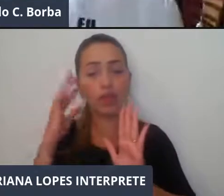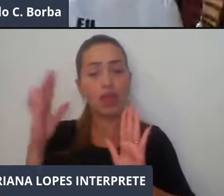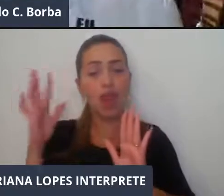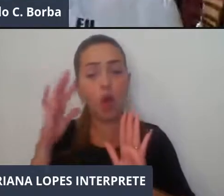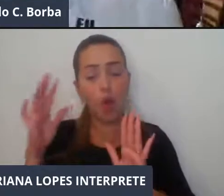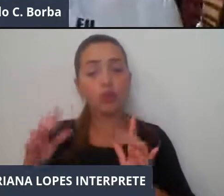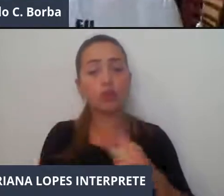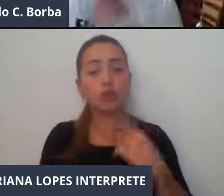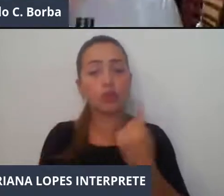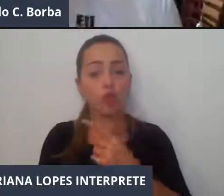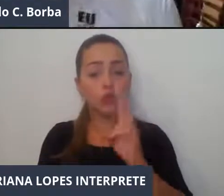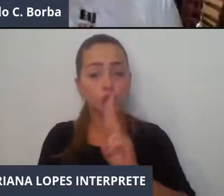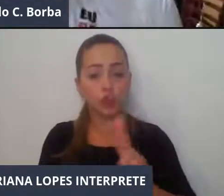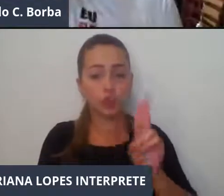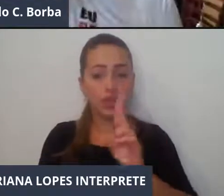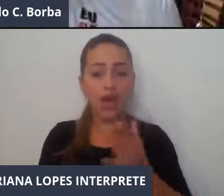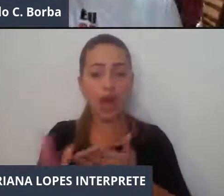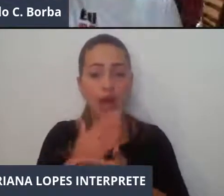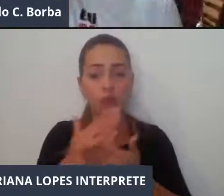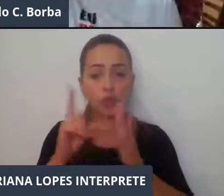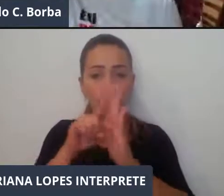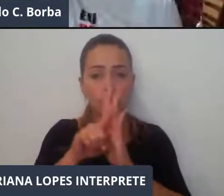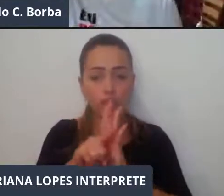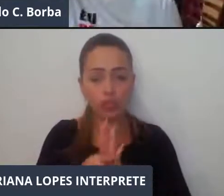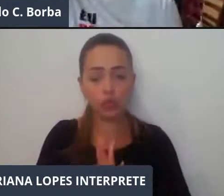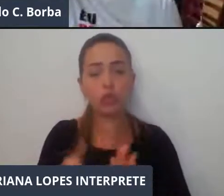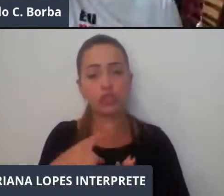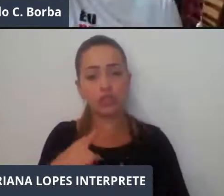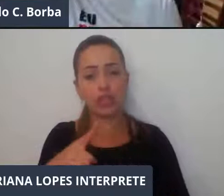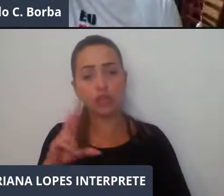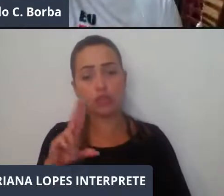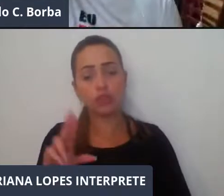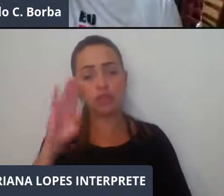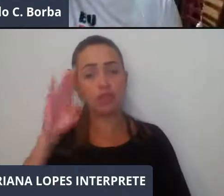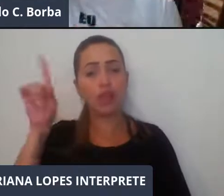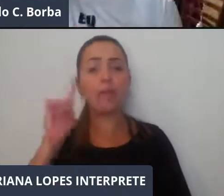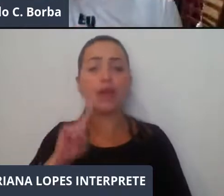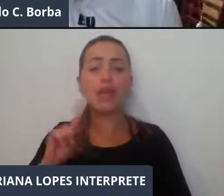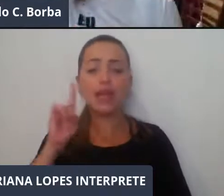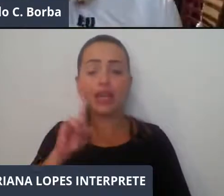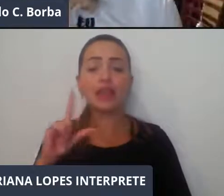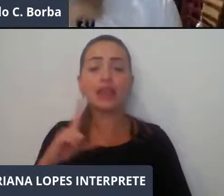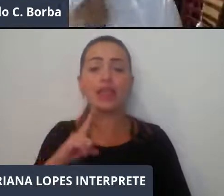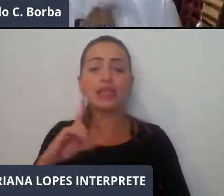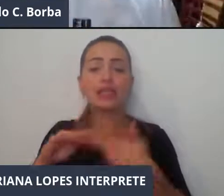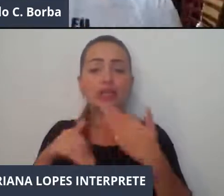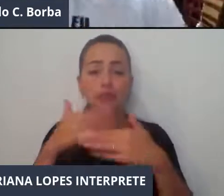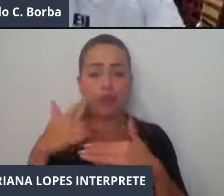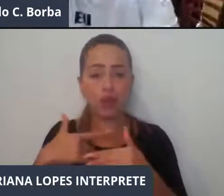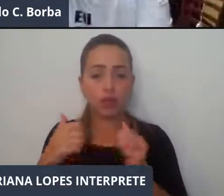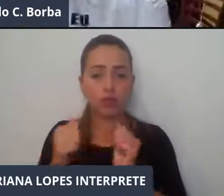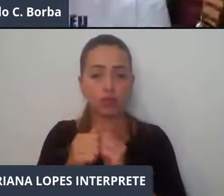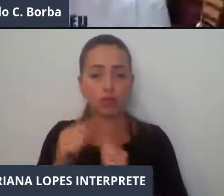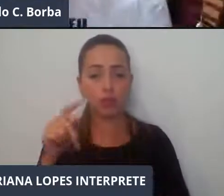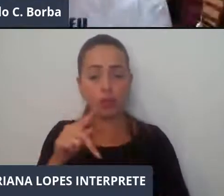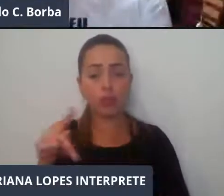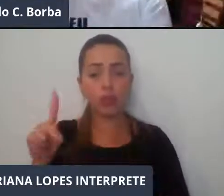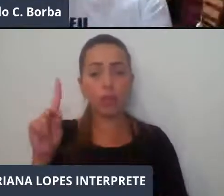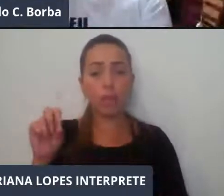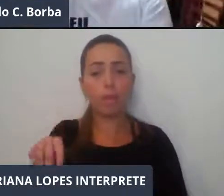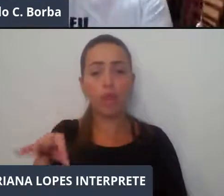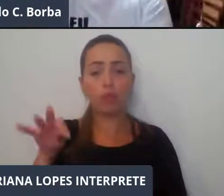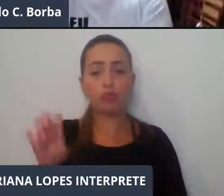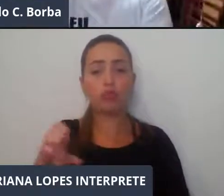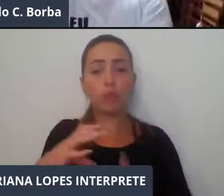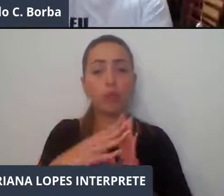temos usado alguns pesquisadores, sim, em especial alguns pesquisadores americanos, e nós temos desenvolvido, eu e o professor João Pedro da Ponte, um